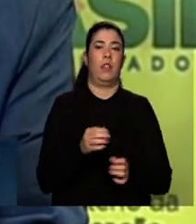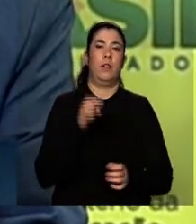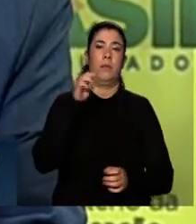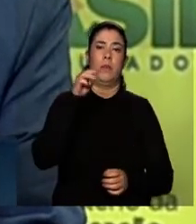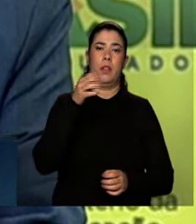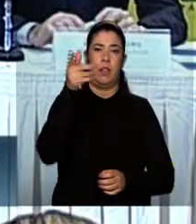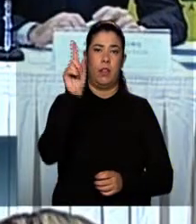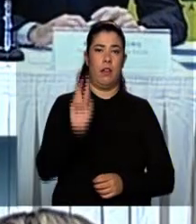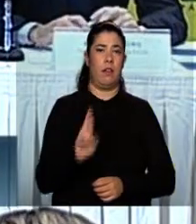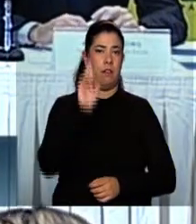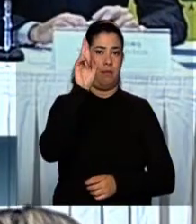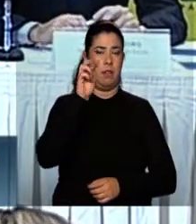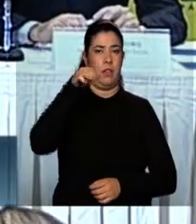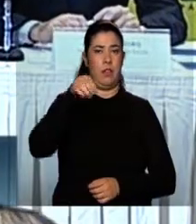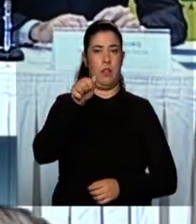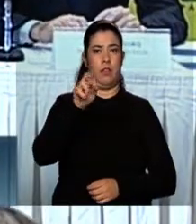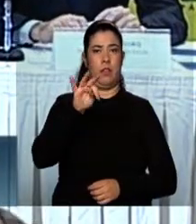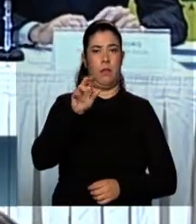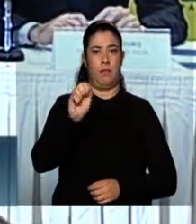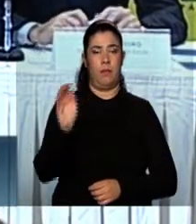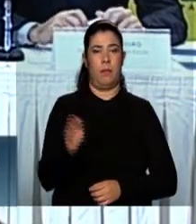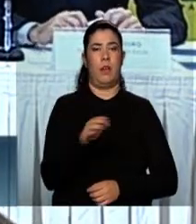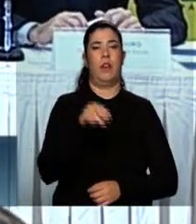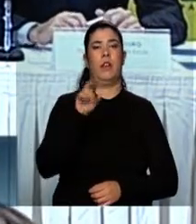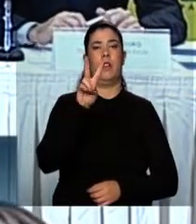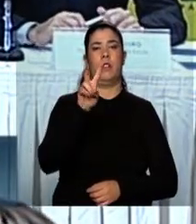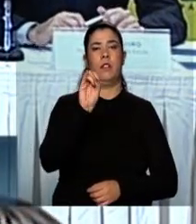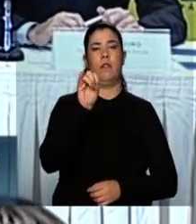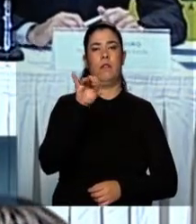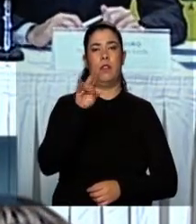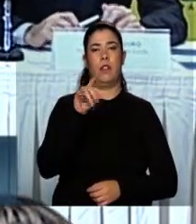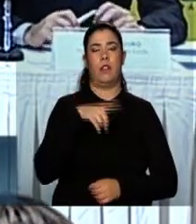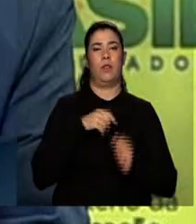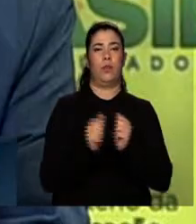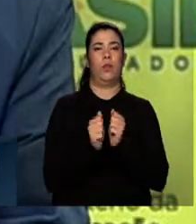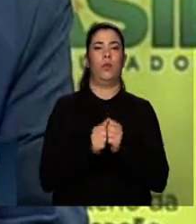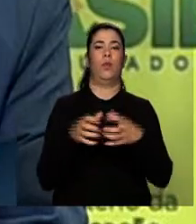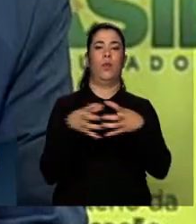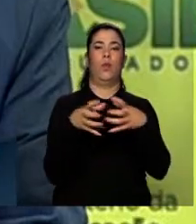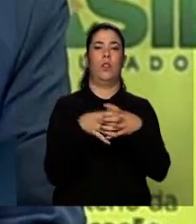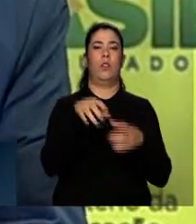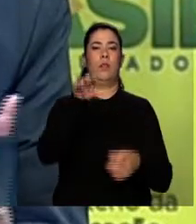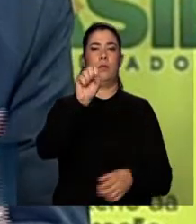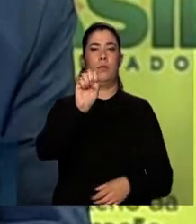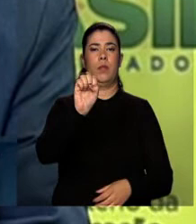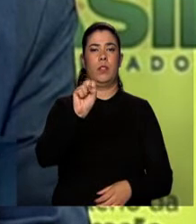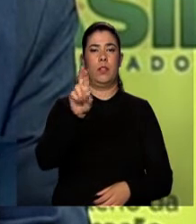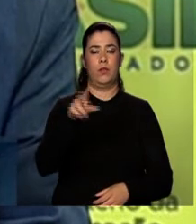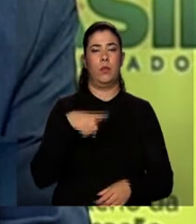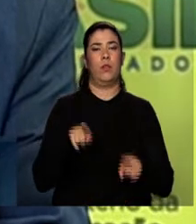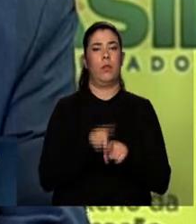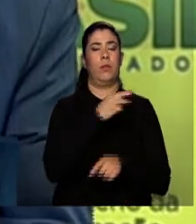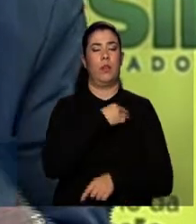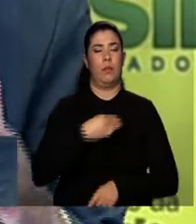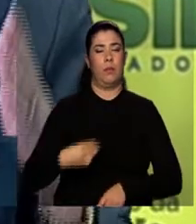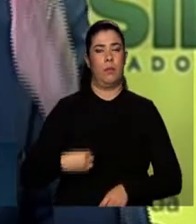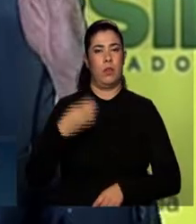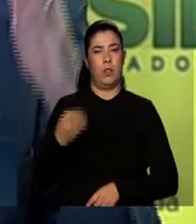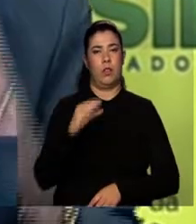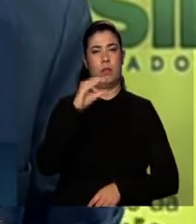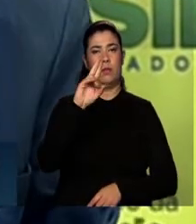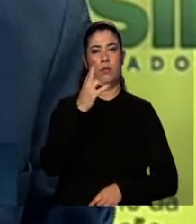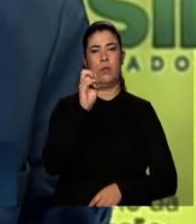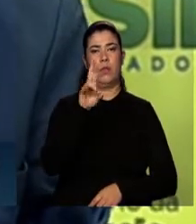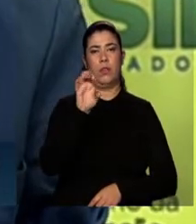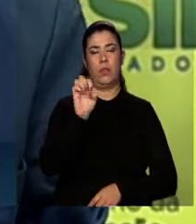Marta, ao Vinícius, à equipe das séries da CESU, agradecer muito ao ministro Arthur Chiouro, ao ministro Eider. Nós tivemos